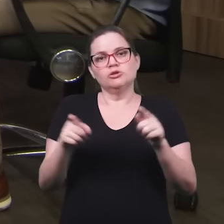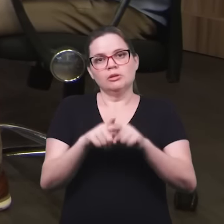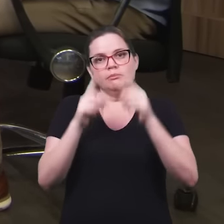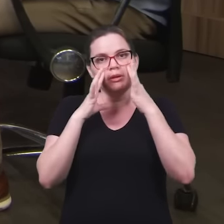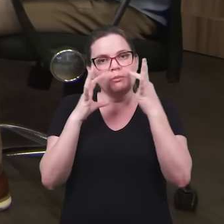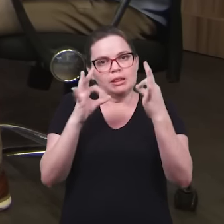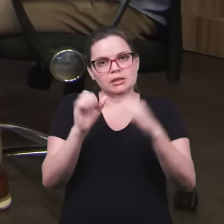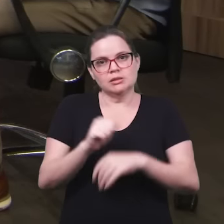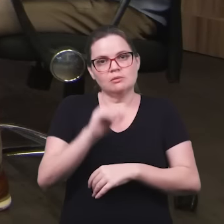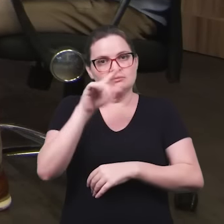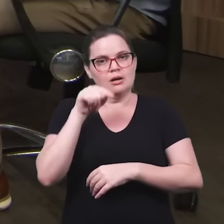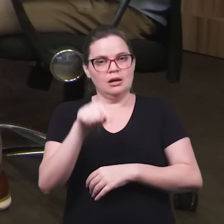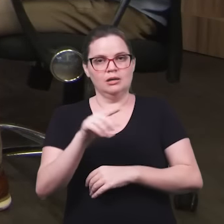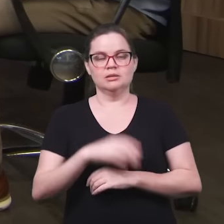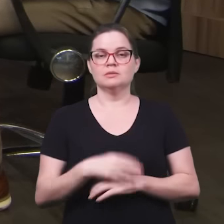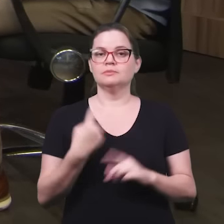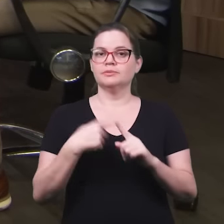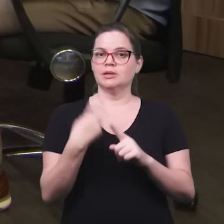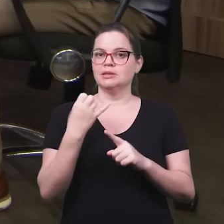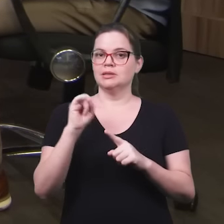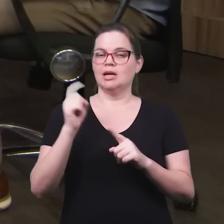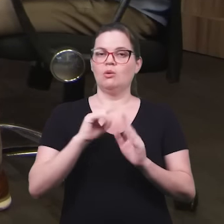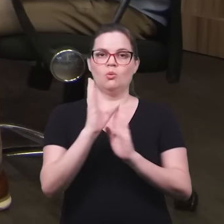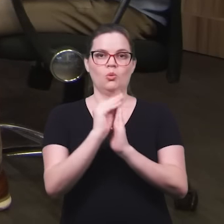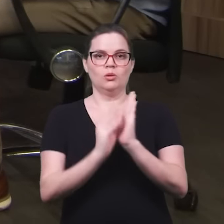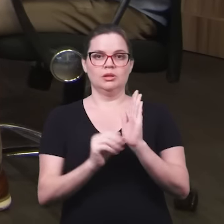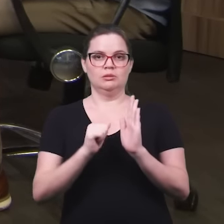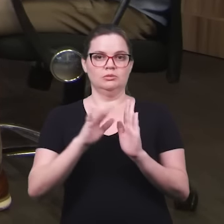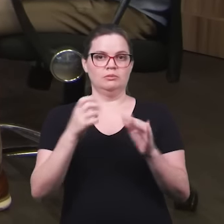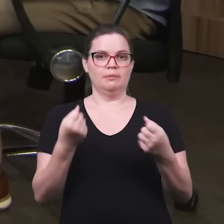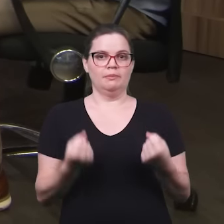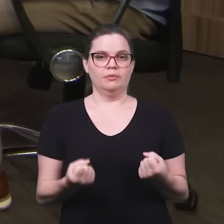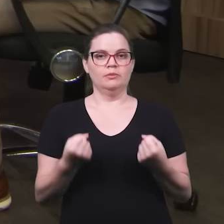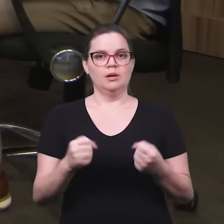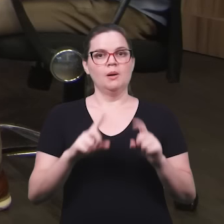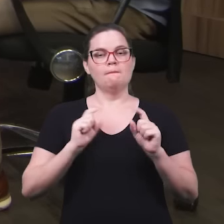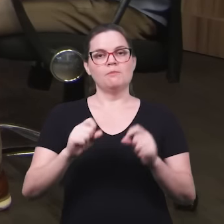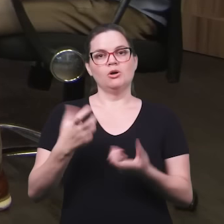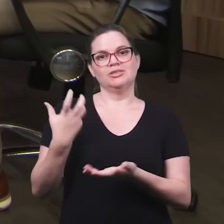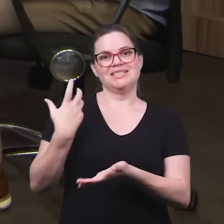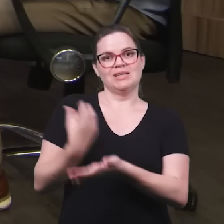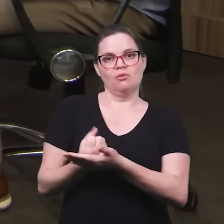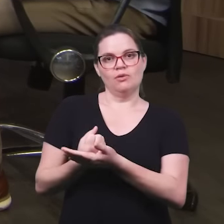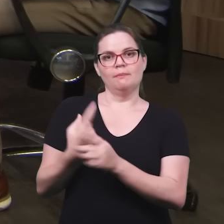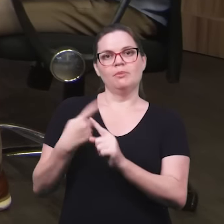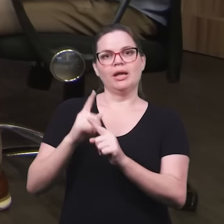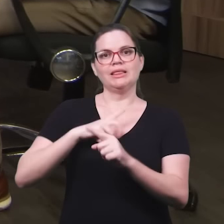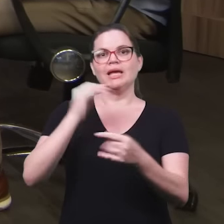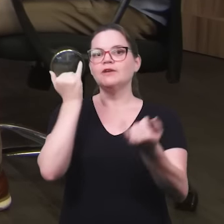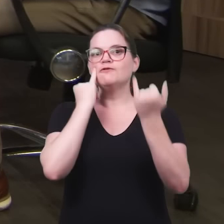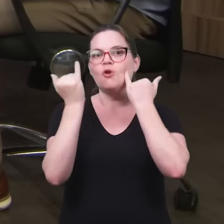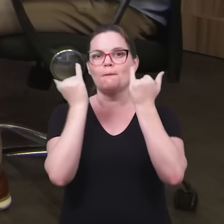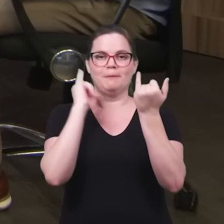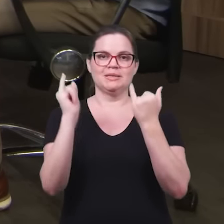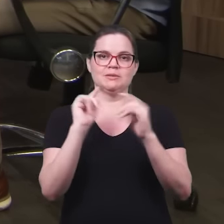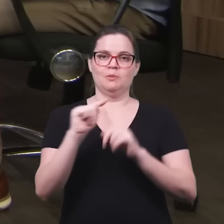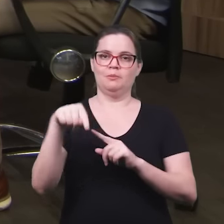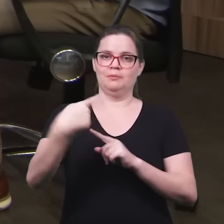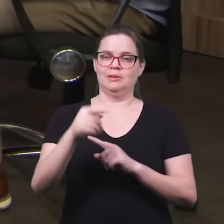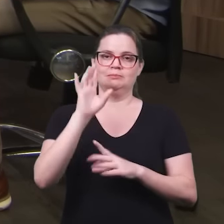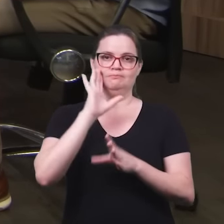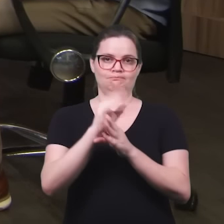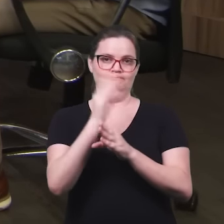retenção maior. E como é um conteúdo mais denso, ele vai causar mais salvamentos, que a pessoa quer guardar aquilo para ver